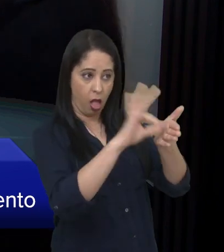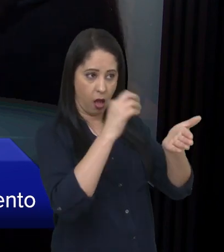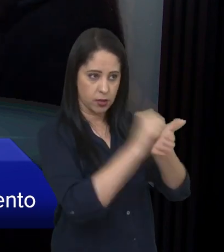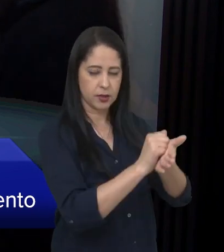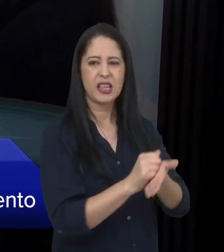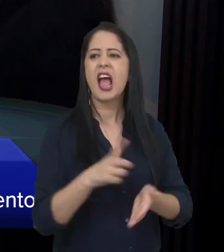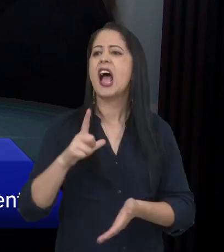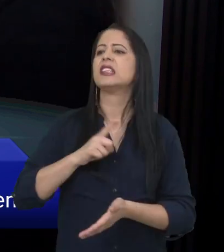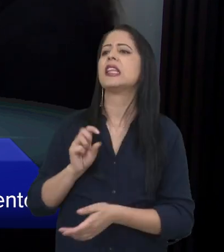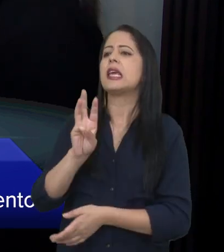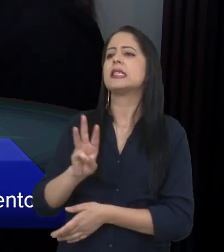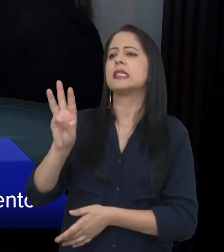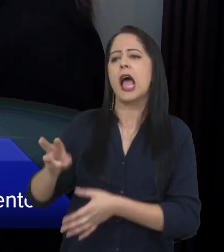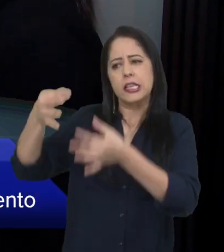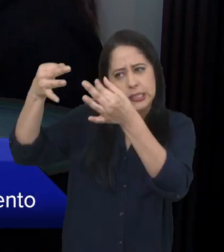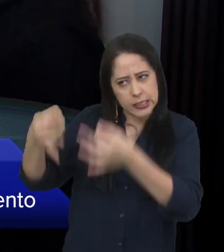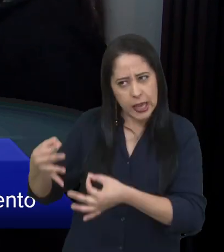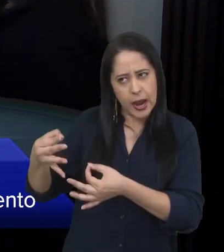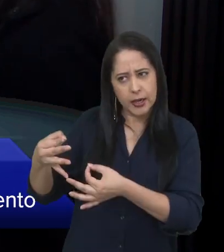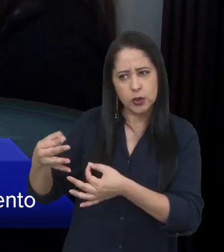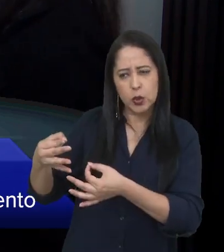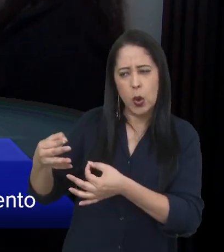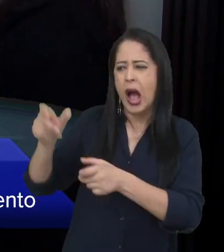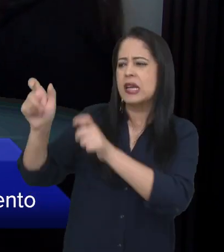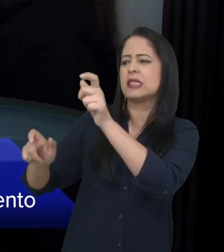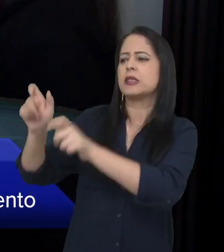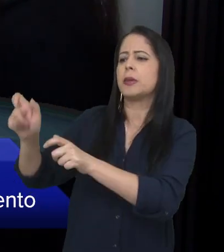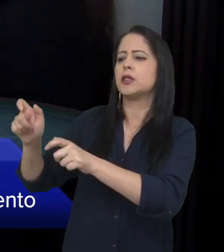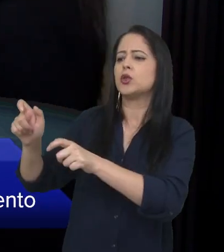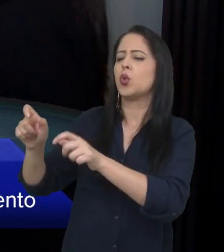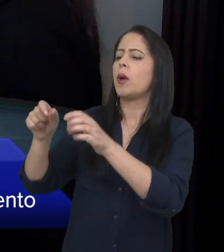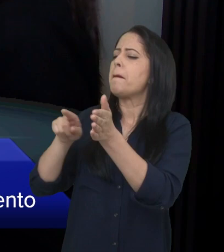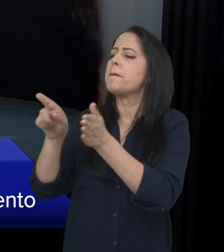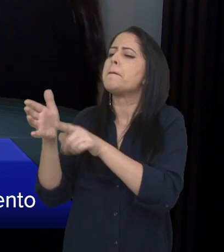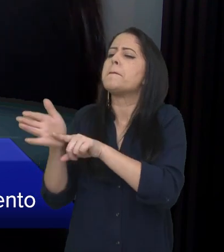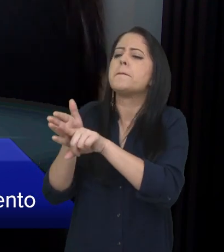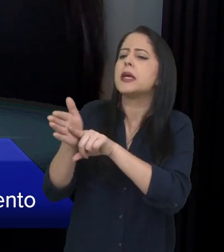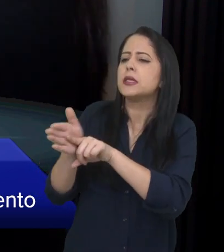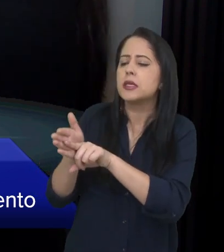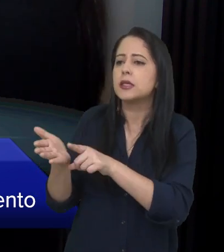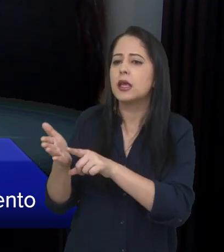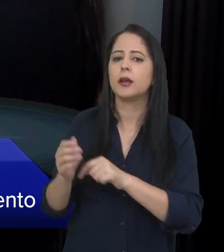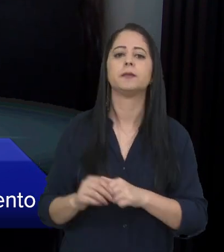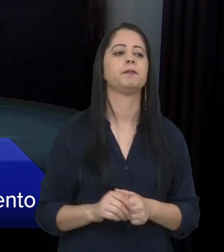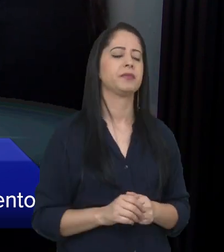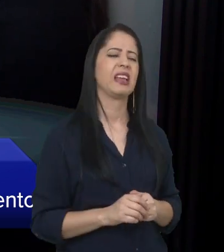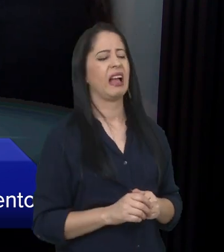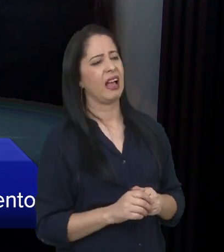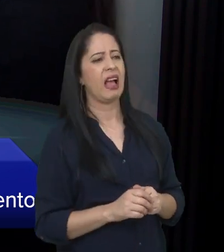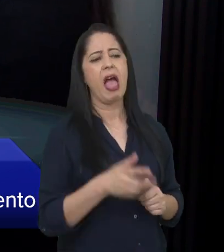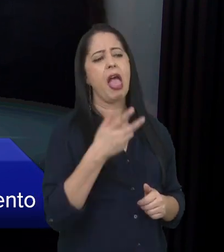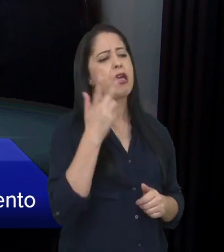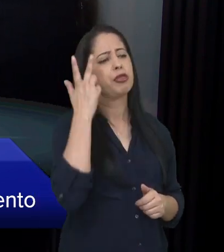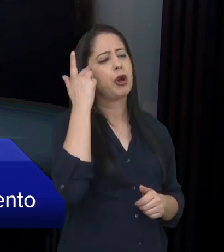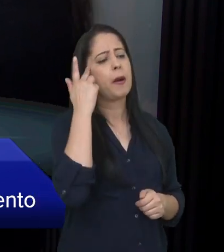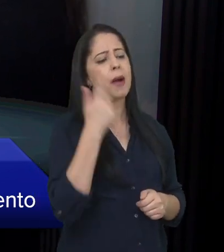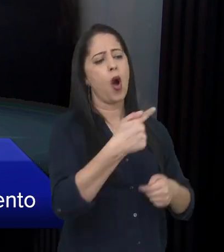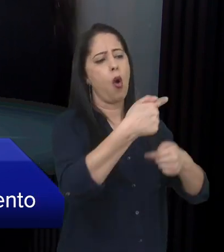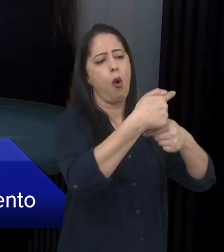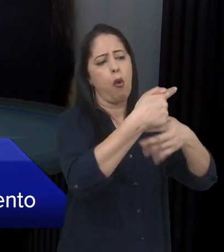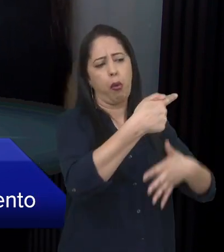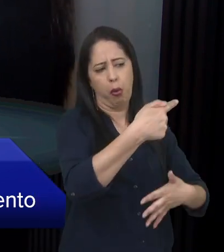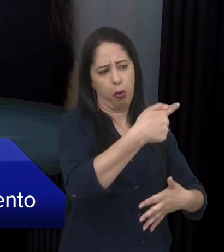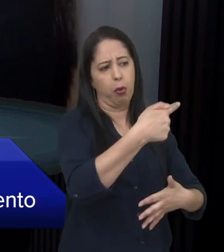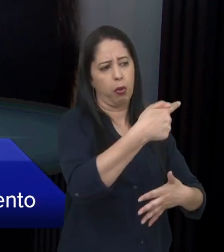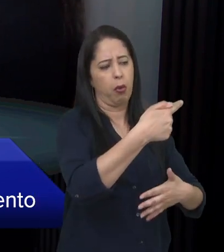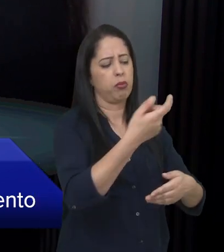aí tem um site específico para o pessoal consultar as imobiliárias cadastradas a gente utiliza hoje em dia o Google